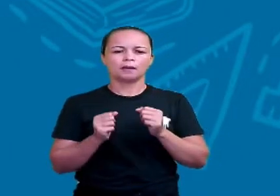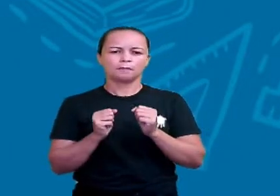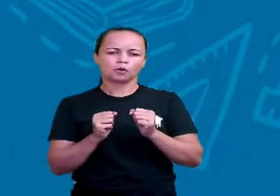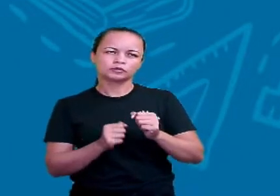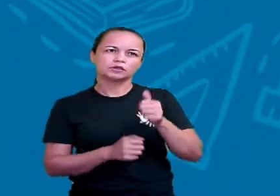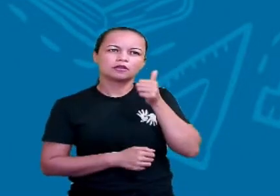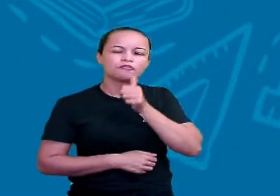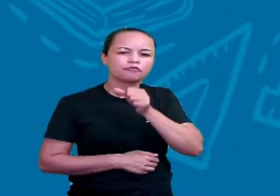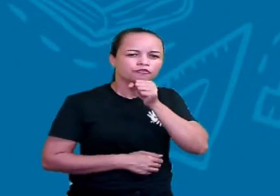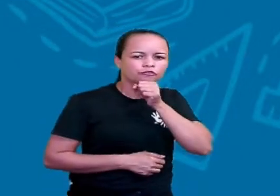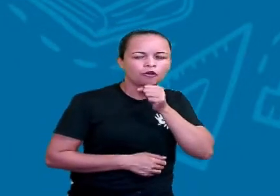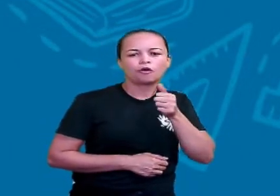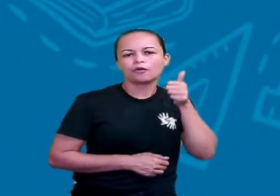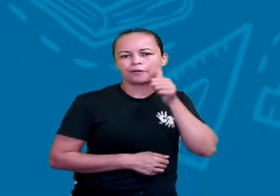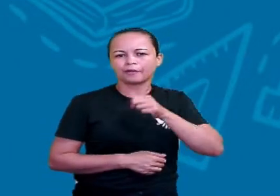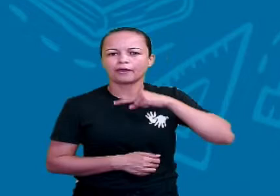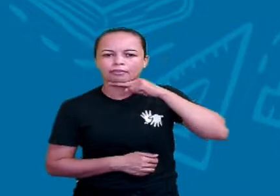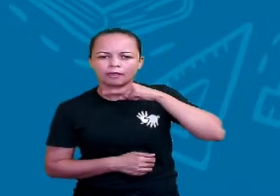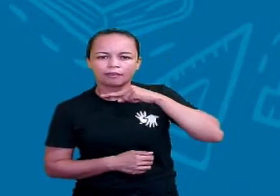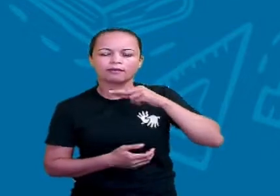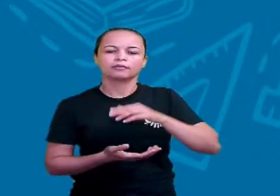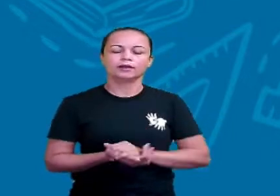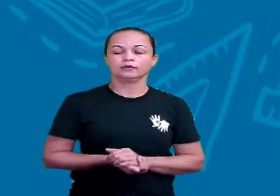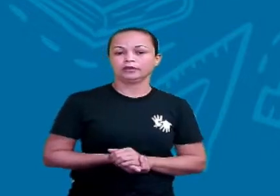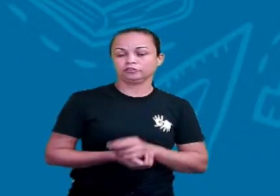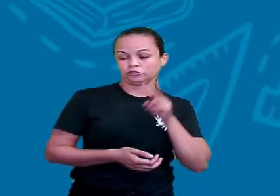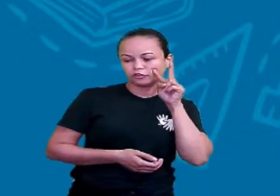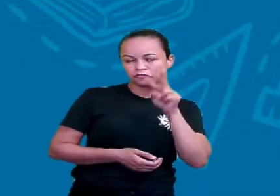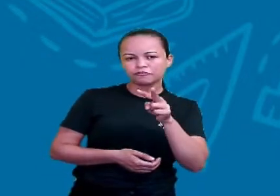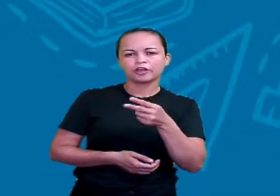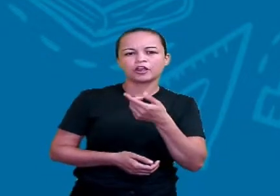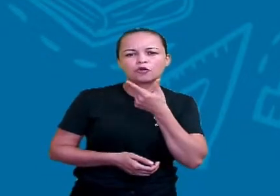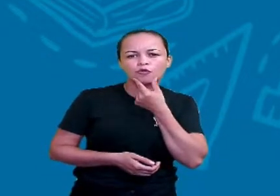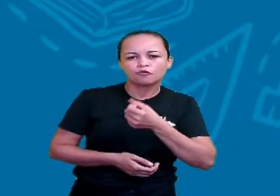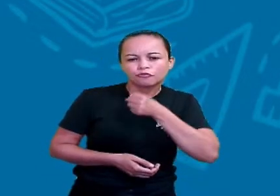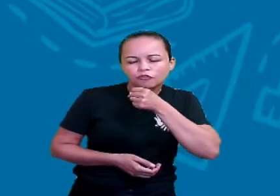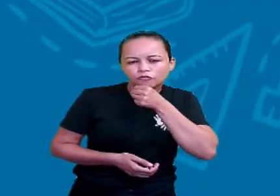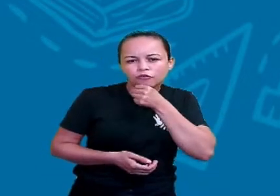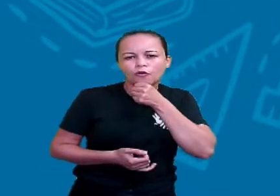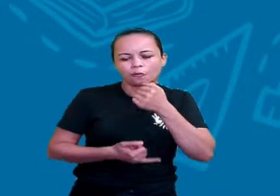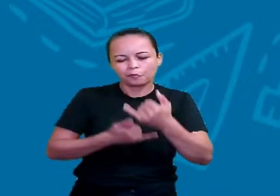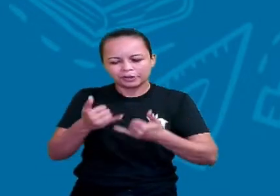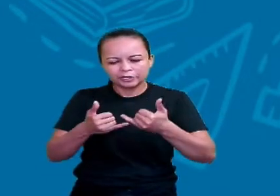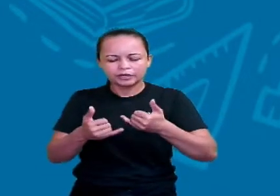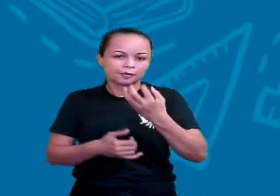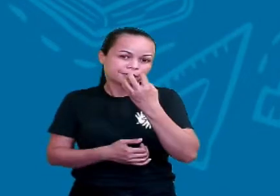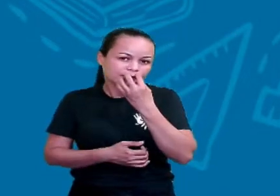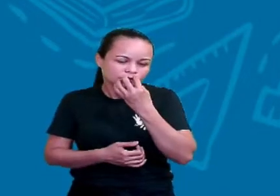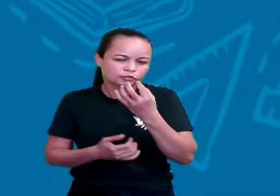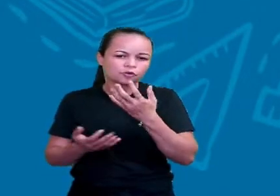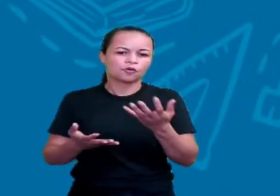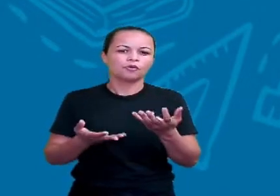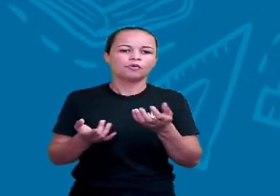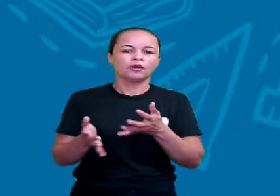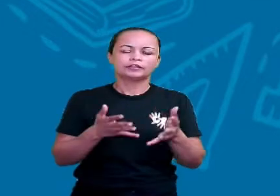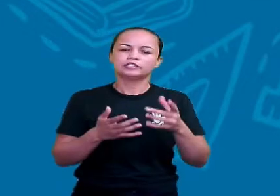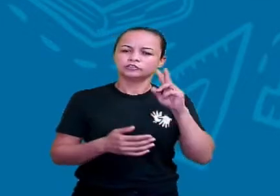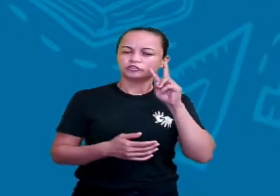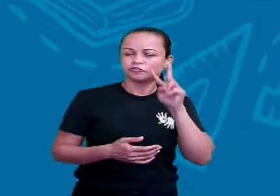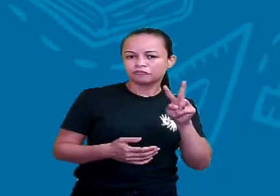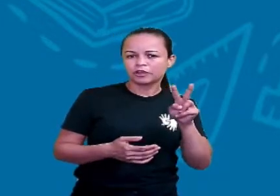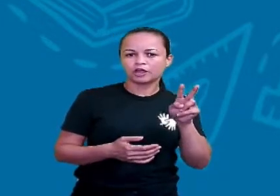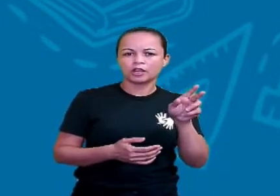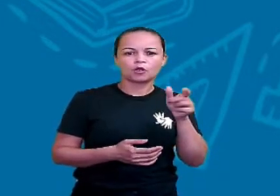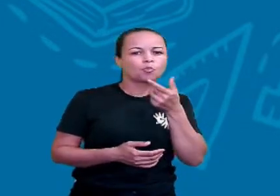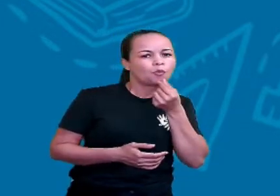neta. A gente vê um vovô brincando com um cachorrinho. A gente vê um casal. A gente vê duas crianças conversando e brincando